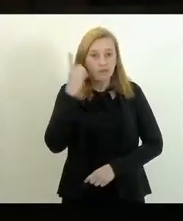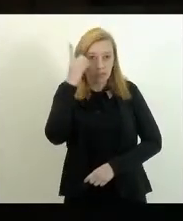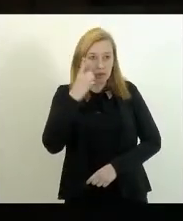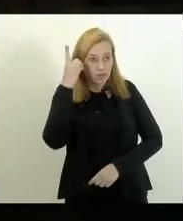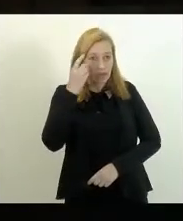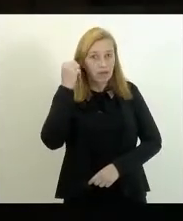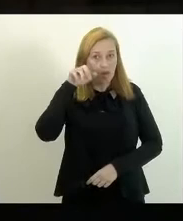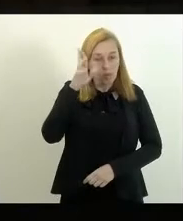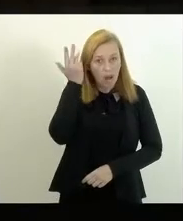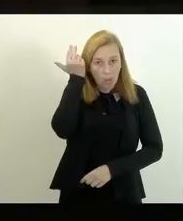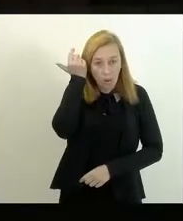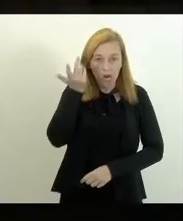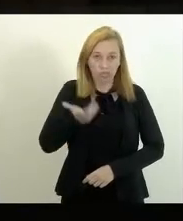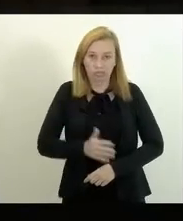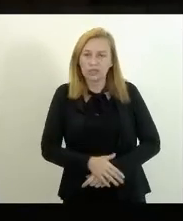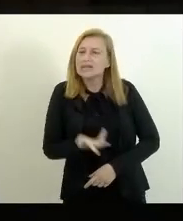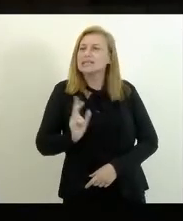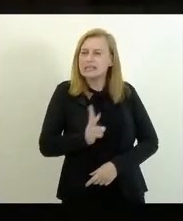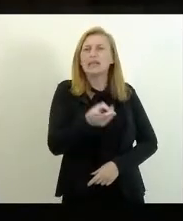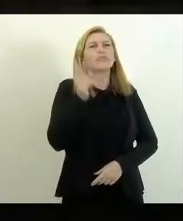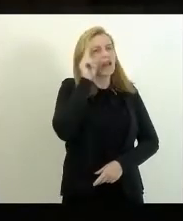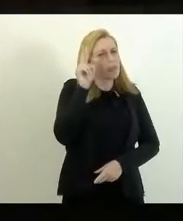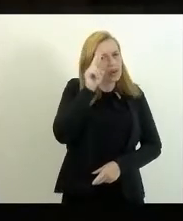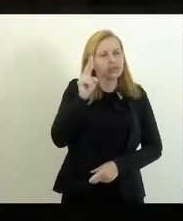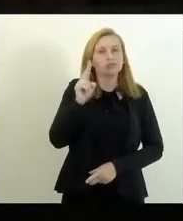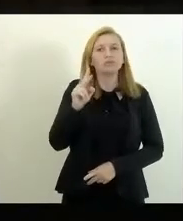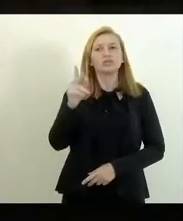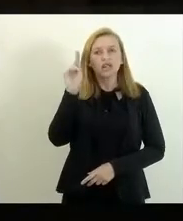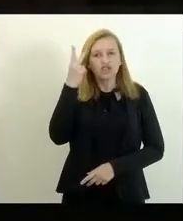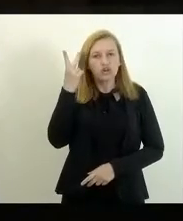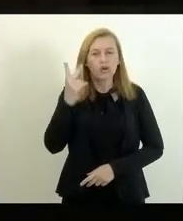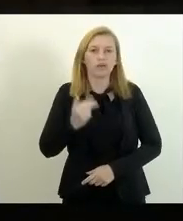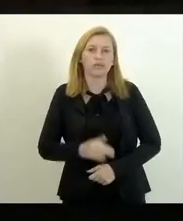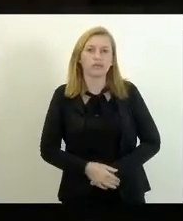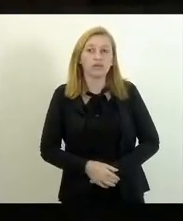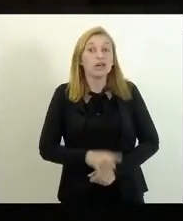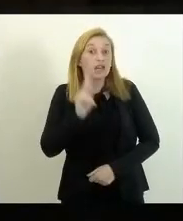decano querido, lembrando dessa história. E